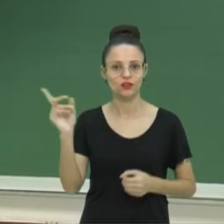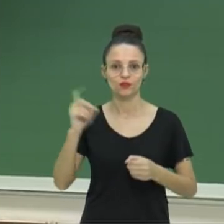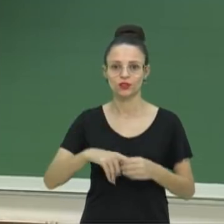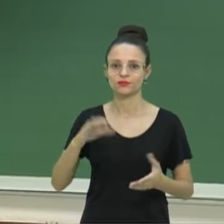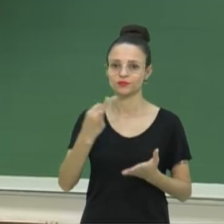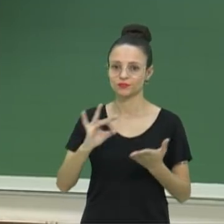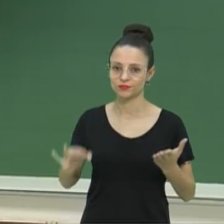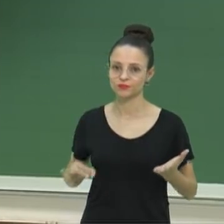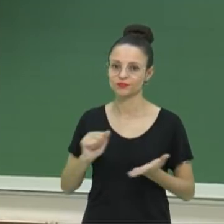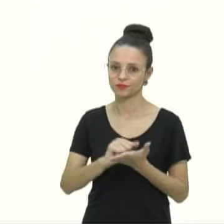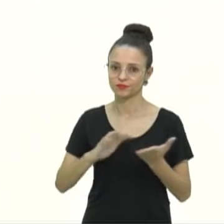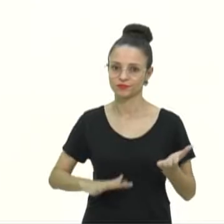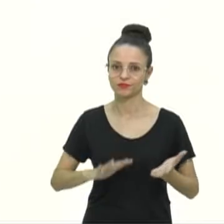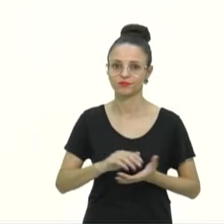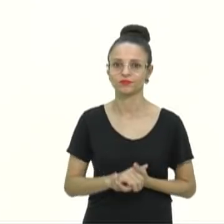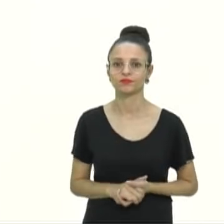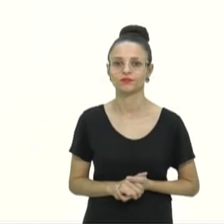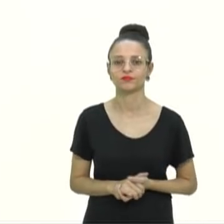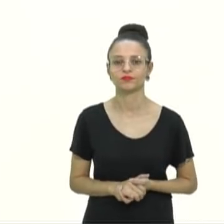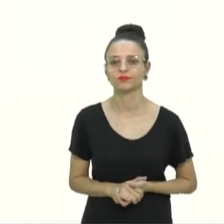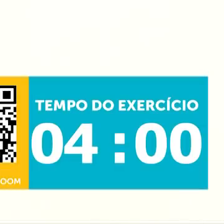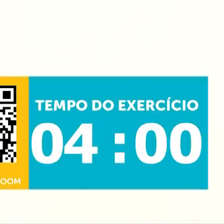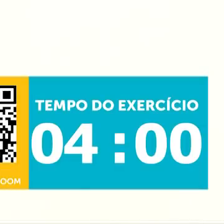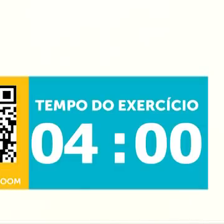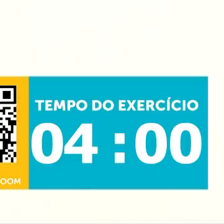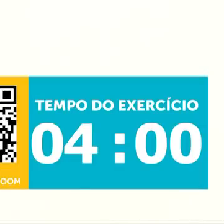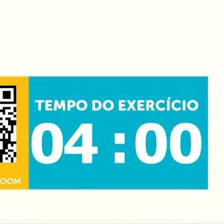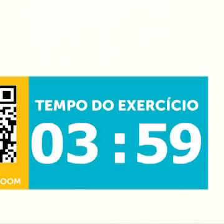voltamos com a correção do exercício.